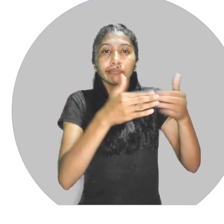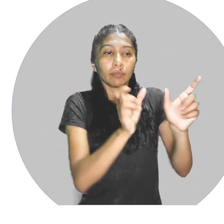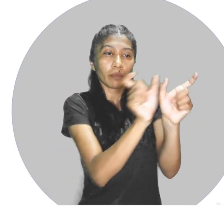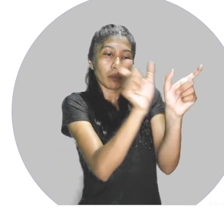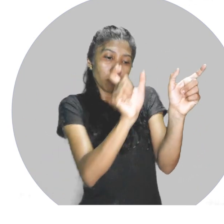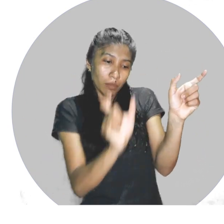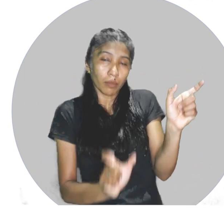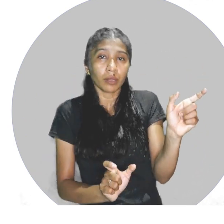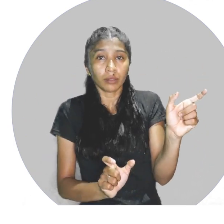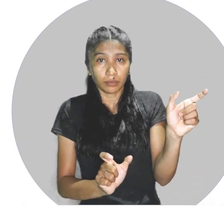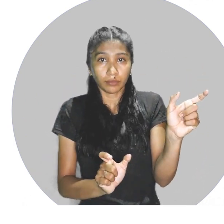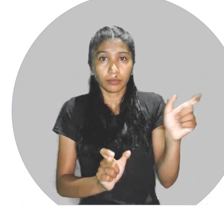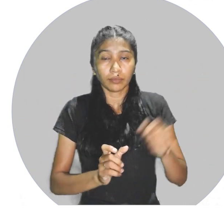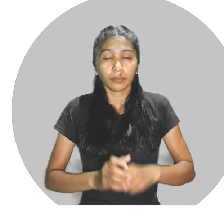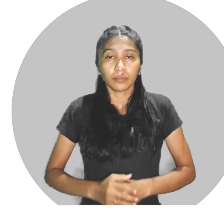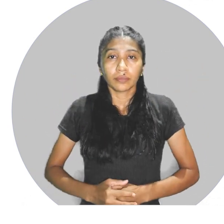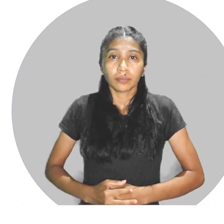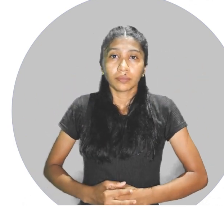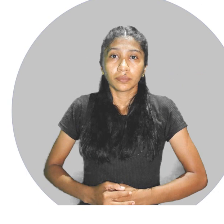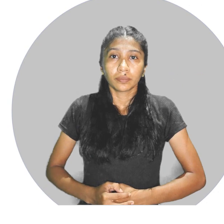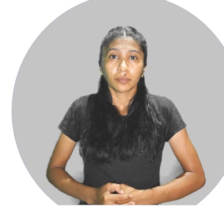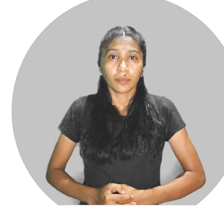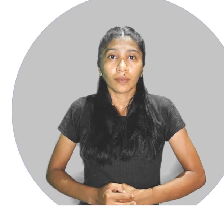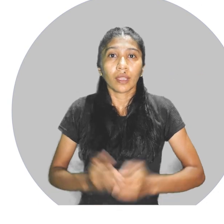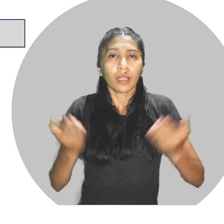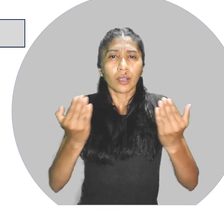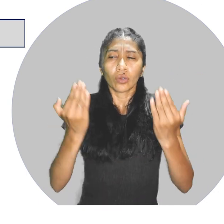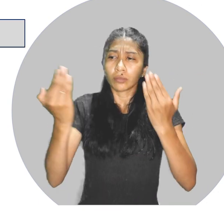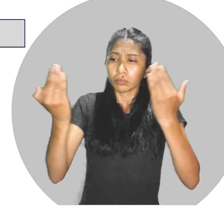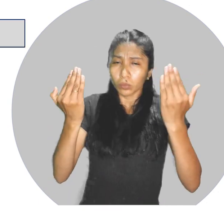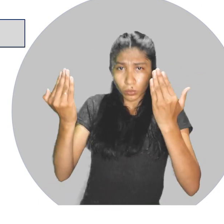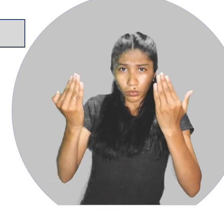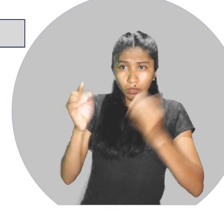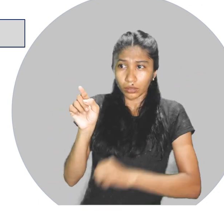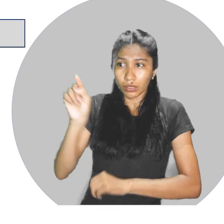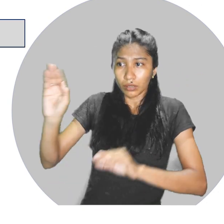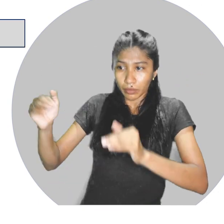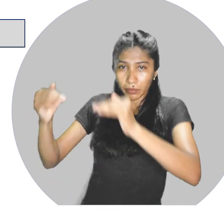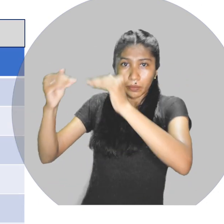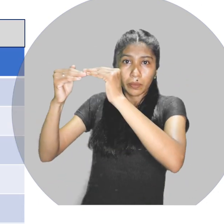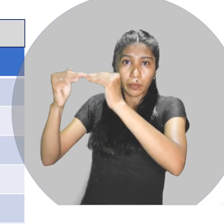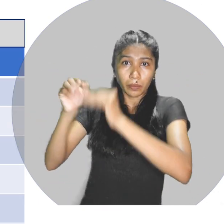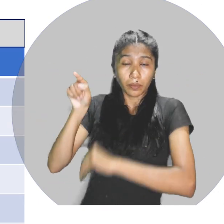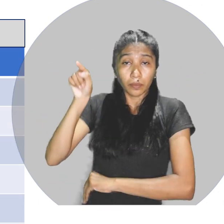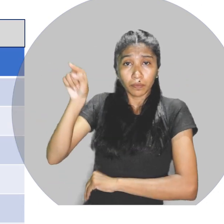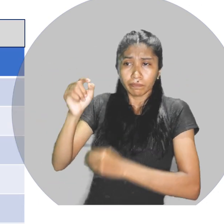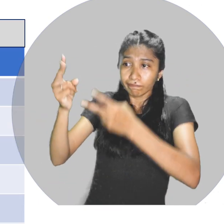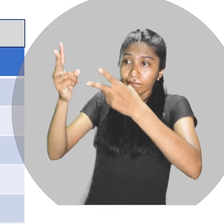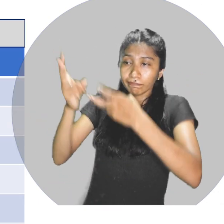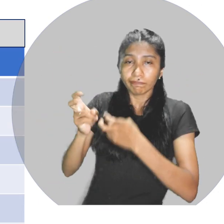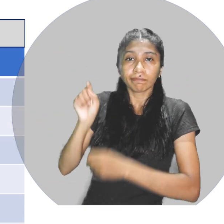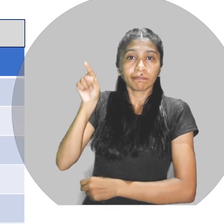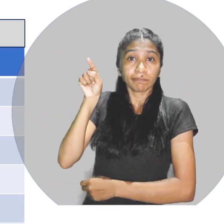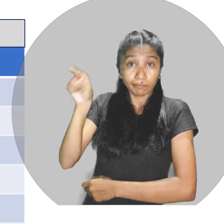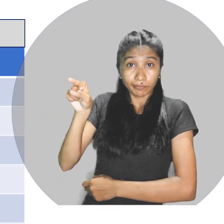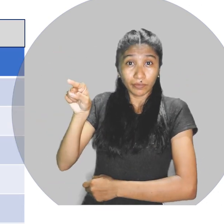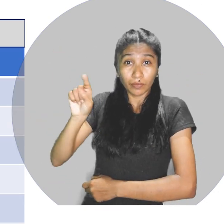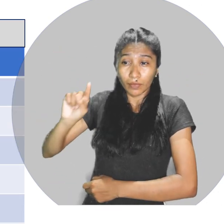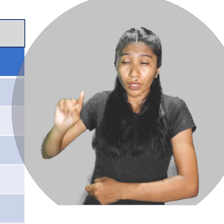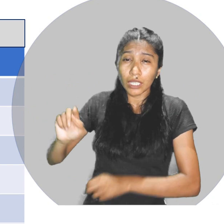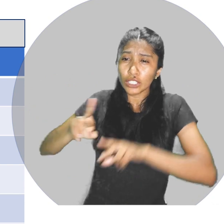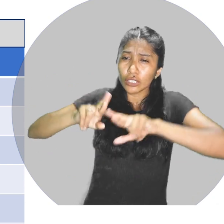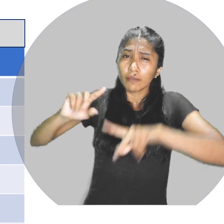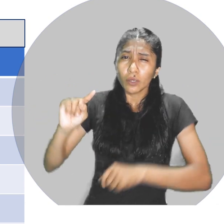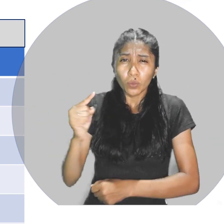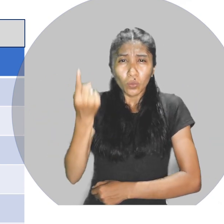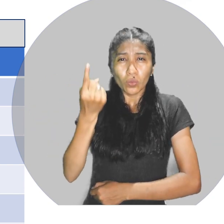qualquer outra consoante. Comparando agora com os parisilábicos, nós vamos perceber que a única